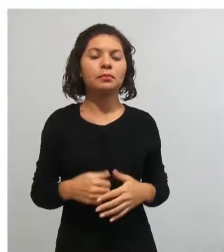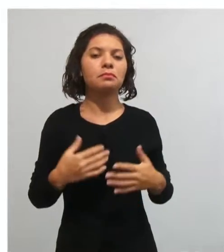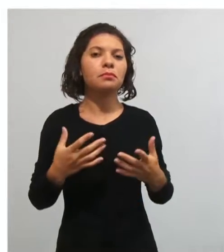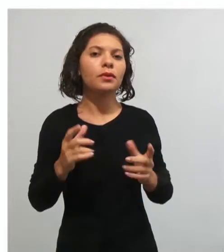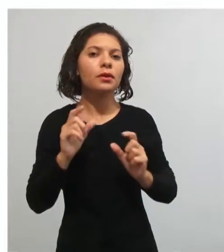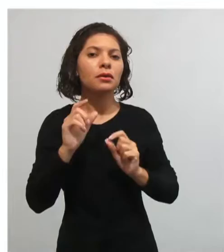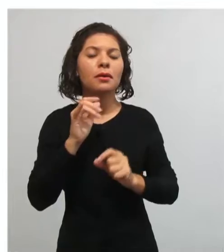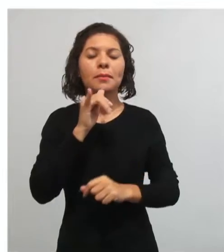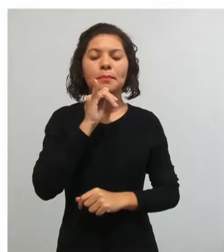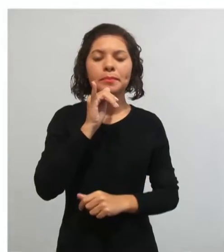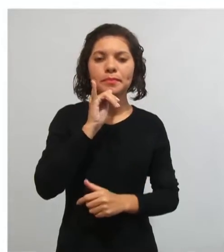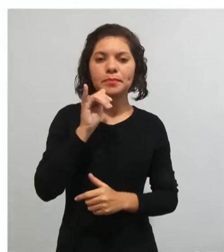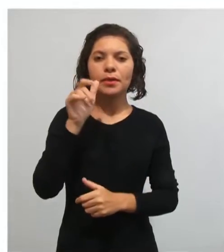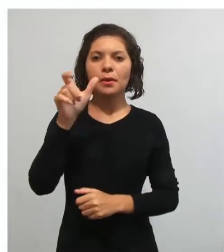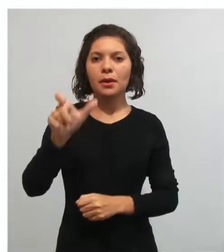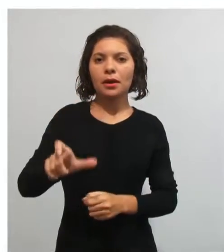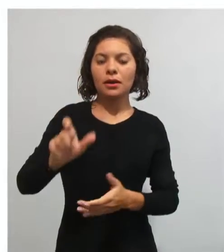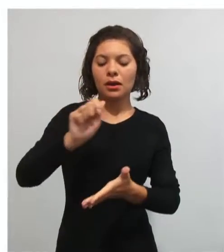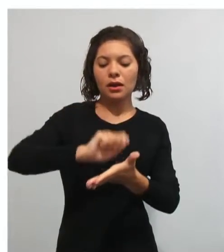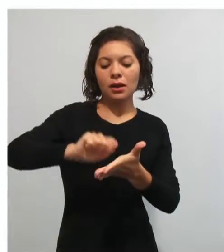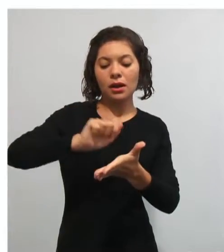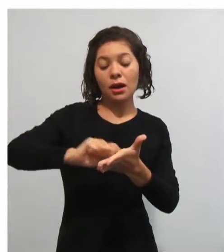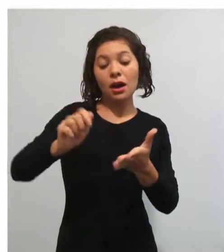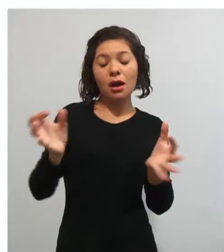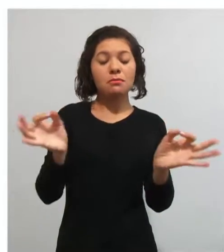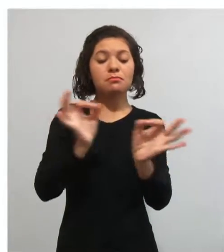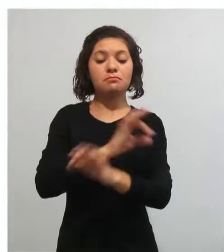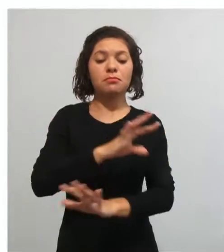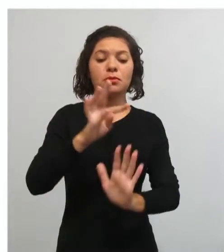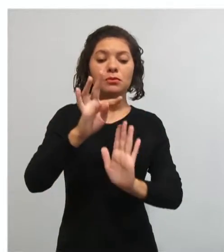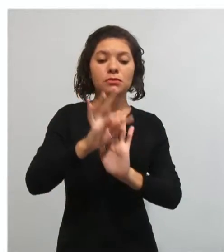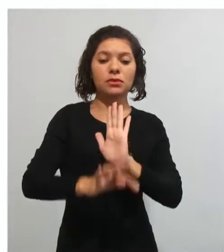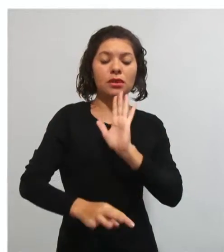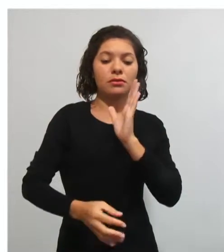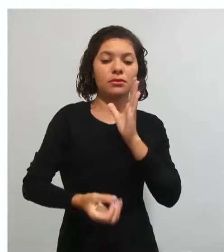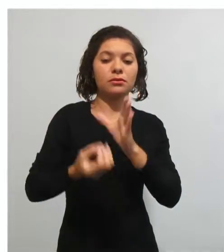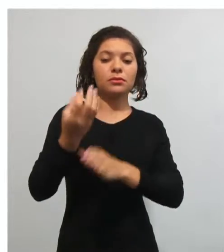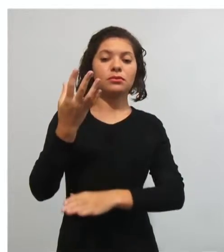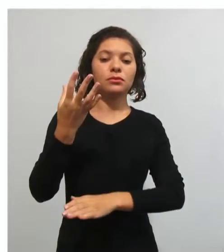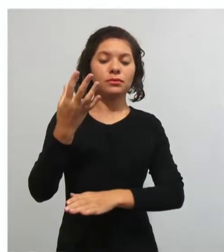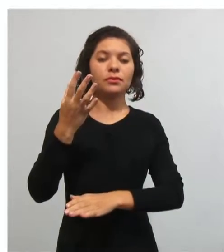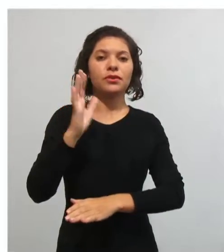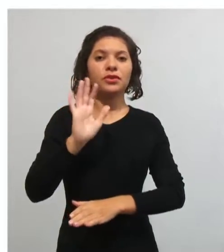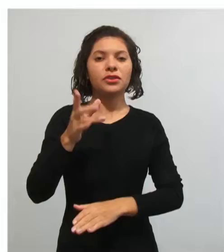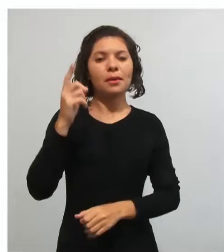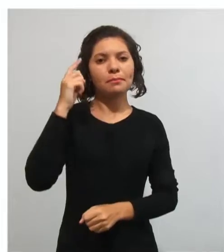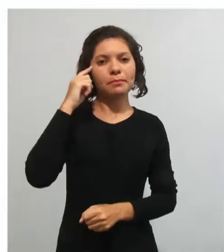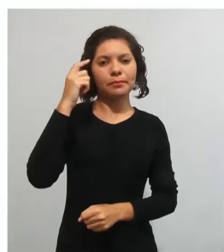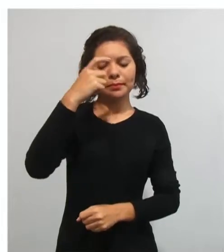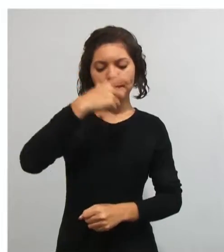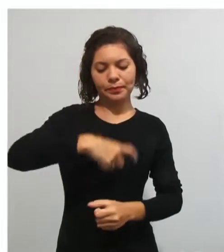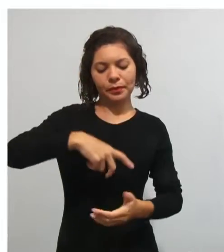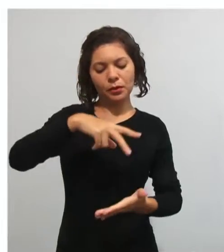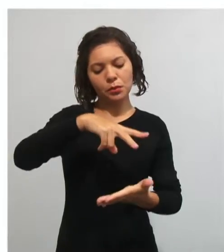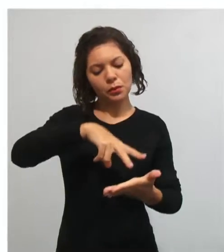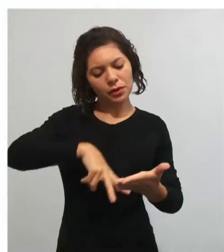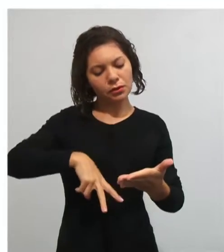quando o autor cria um texto, ele já projeta um leitor para ele, que é o leitor